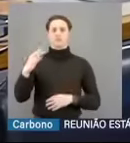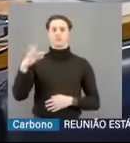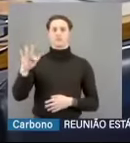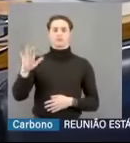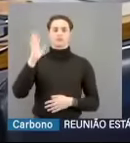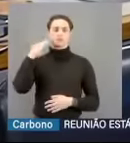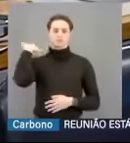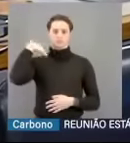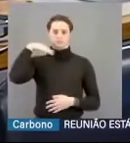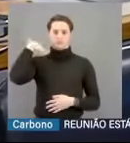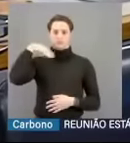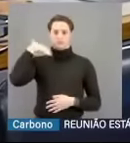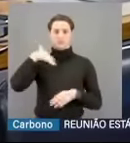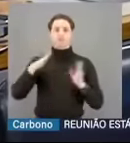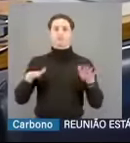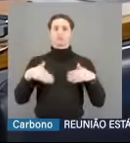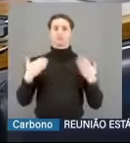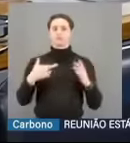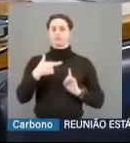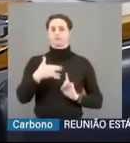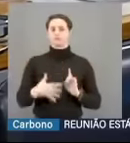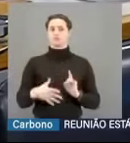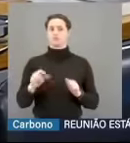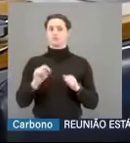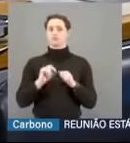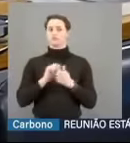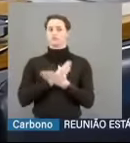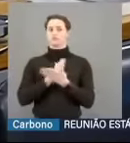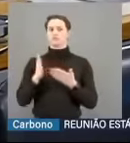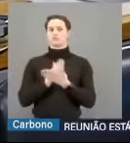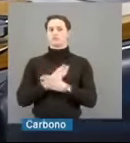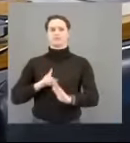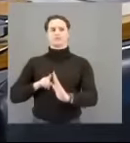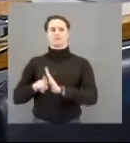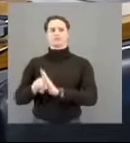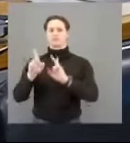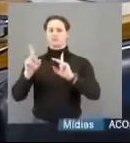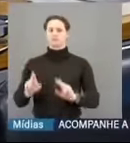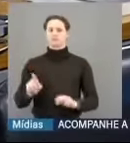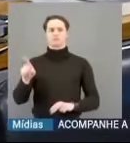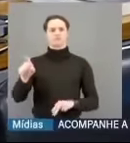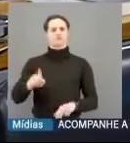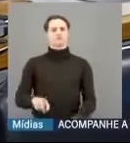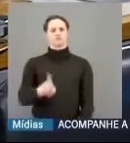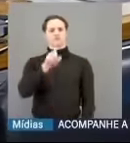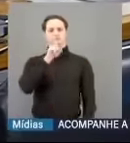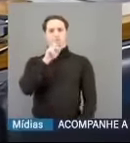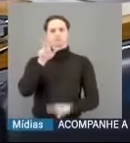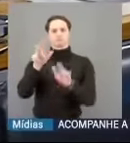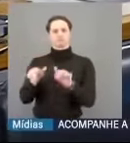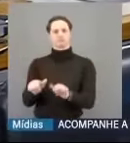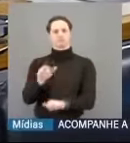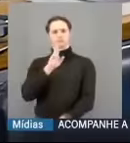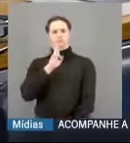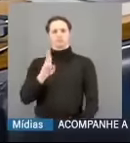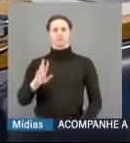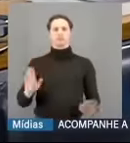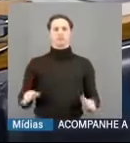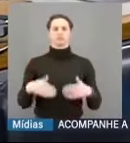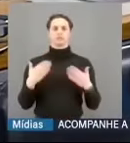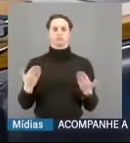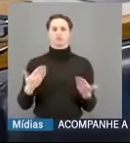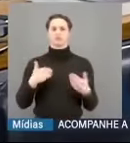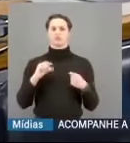Carmen Lúcia. A relatora também fez algumas perguntas nesse mesmo sentido e ele se negou a responder. Então, eu fiz